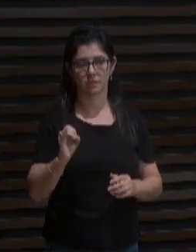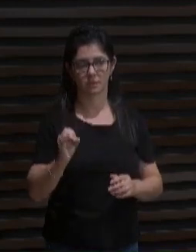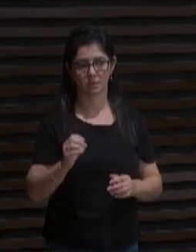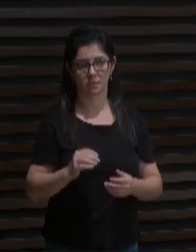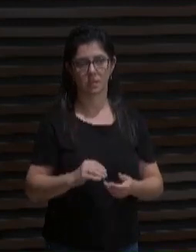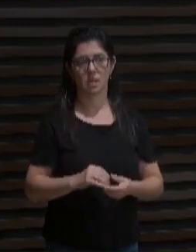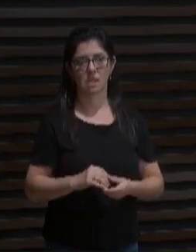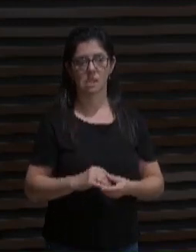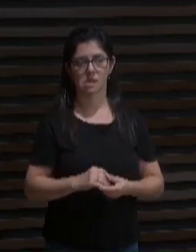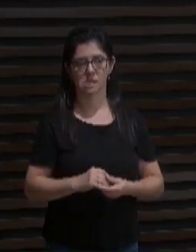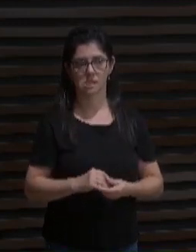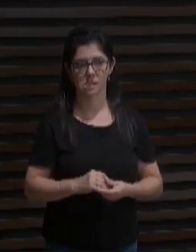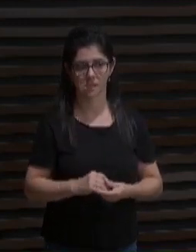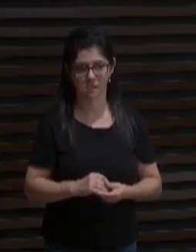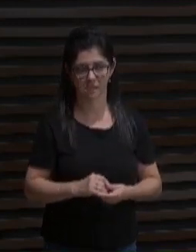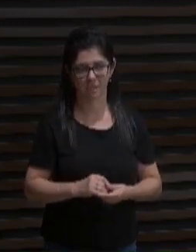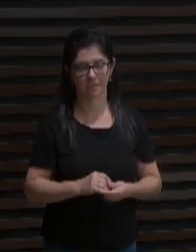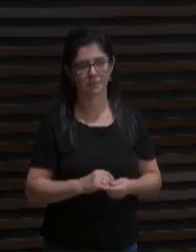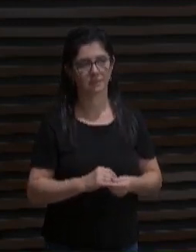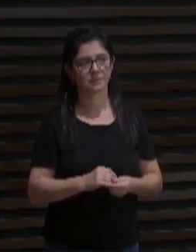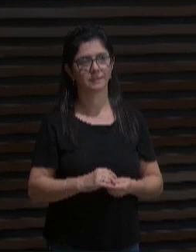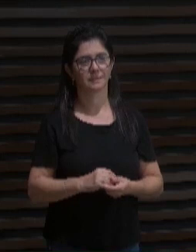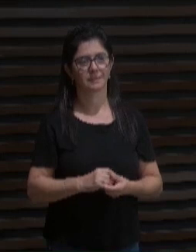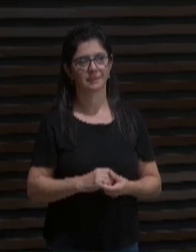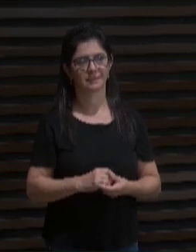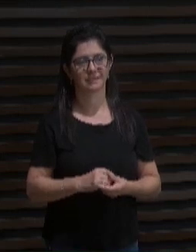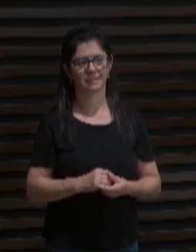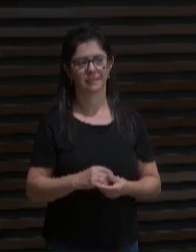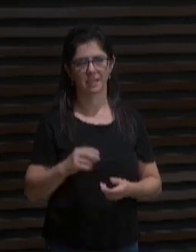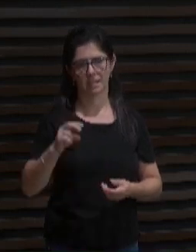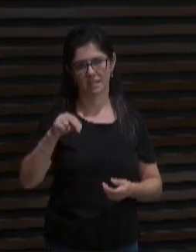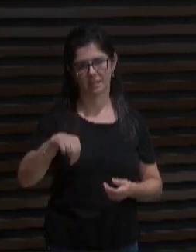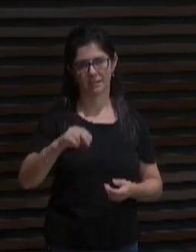Reese não é o autor, quem o autor é